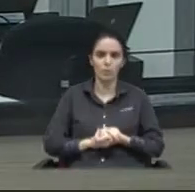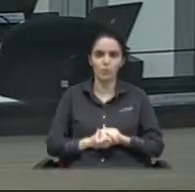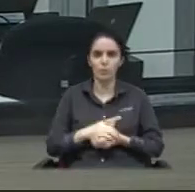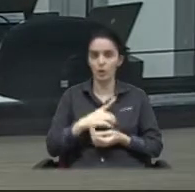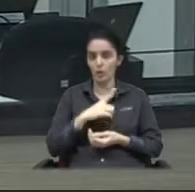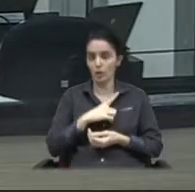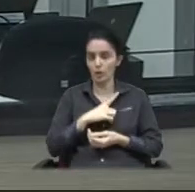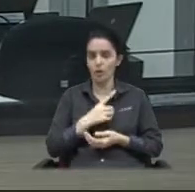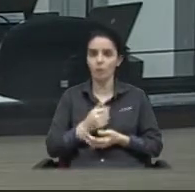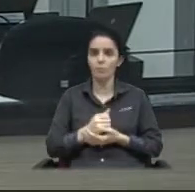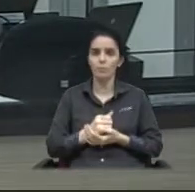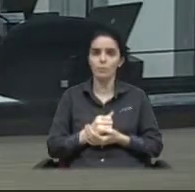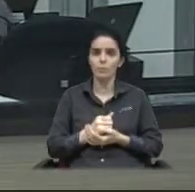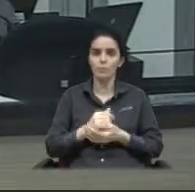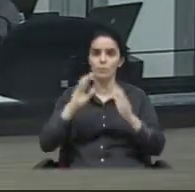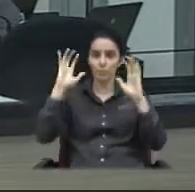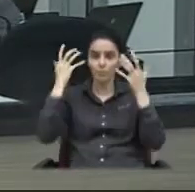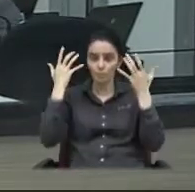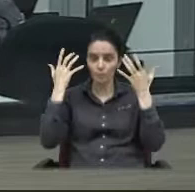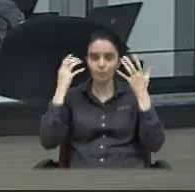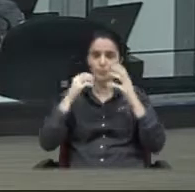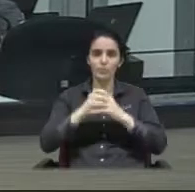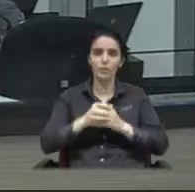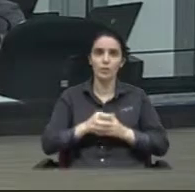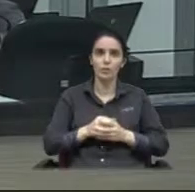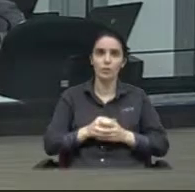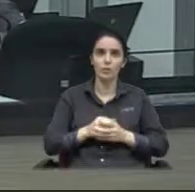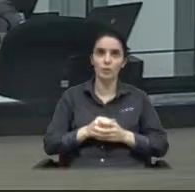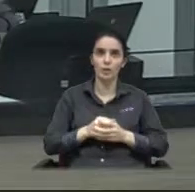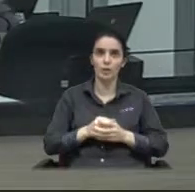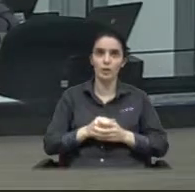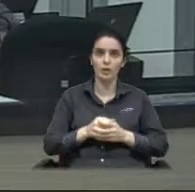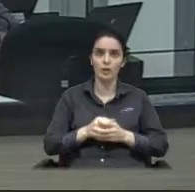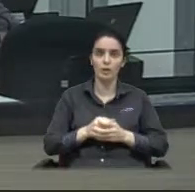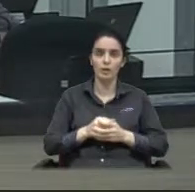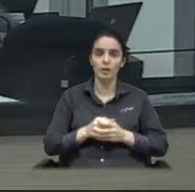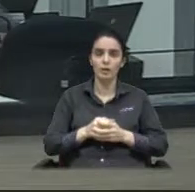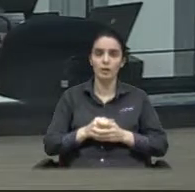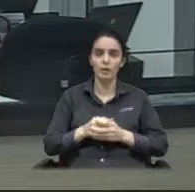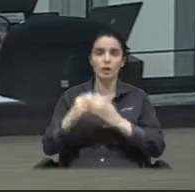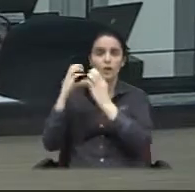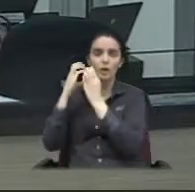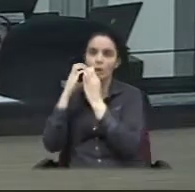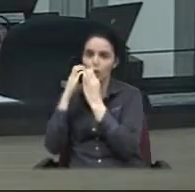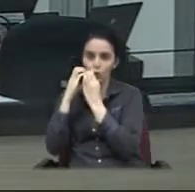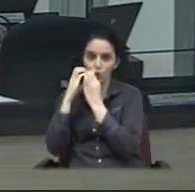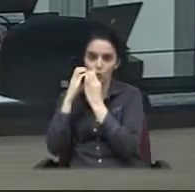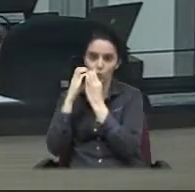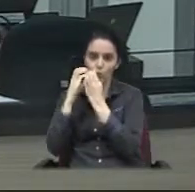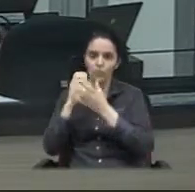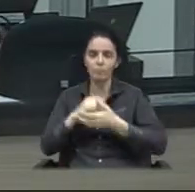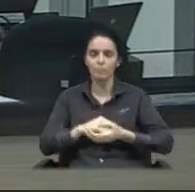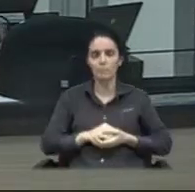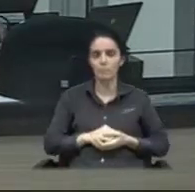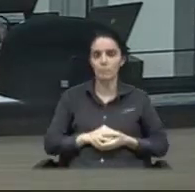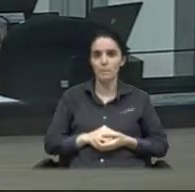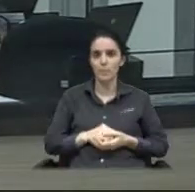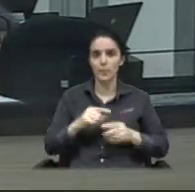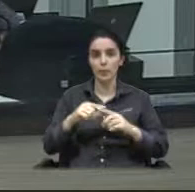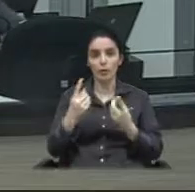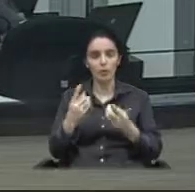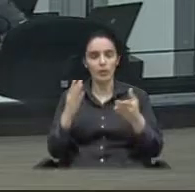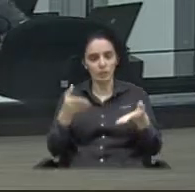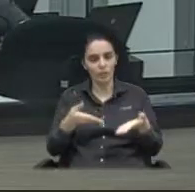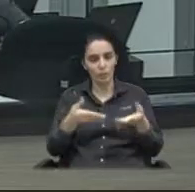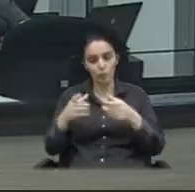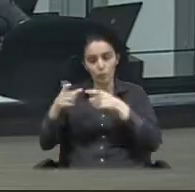lá o Arraiá, que falava-se do Mir, mas recentemente está sendo do Cantinho Vovô,